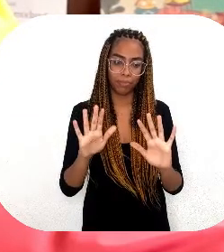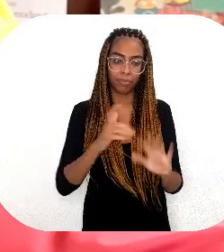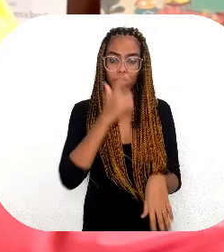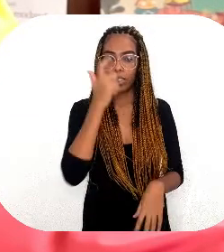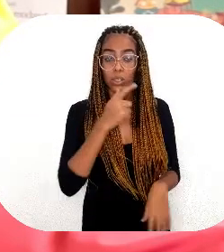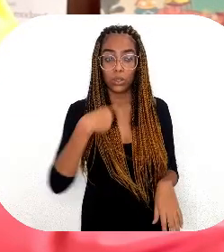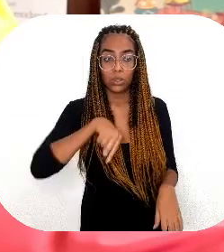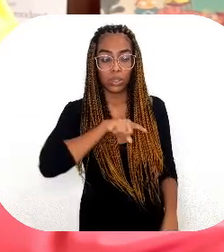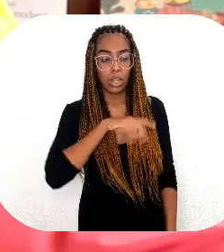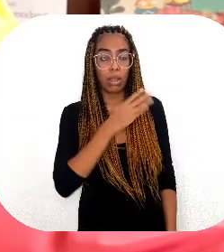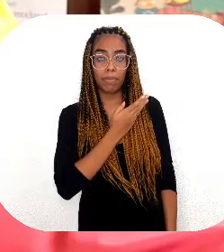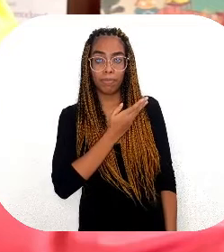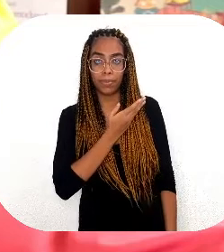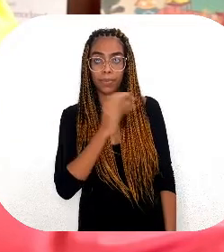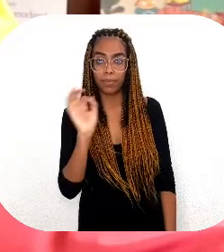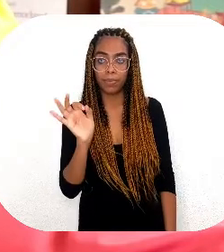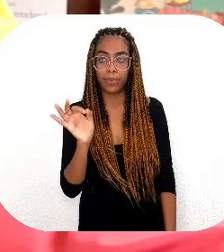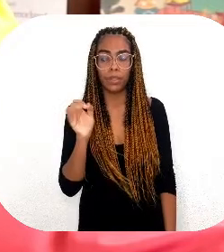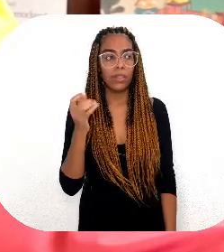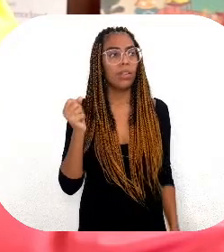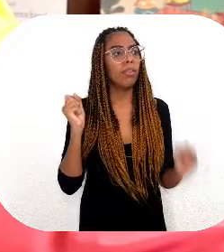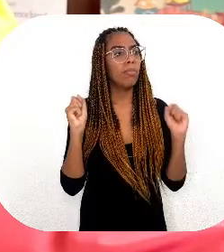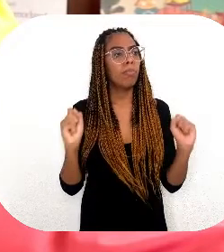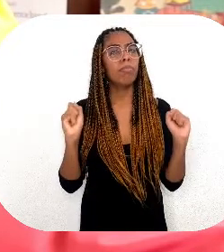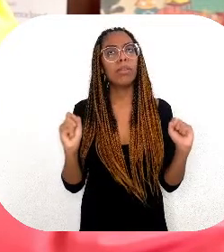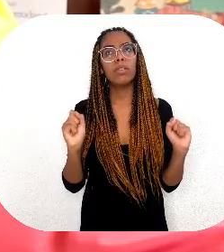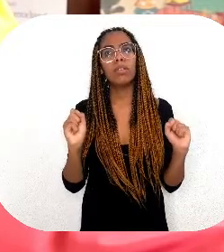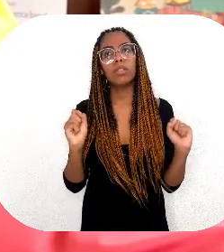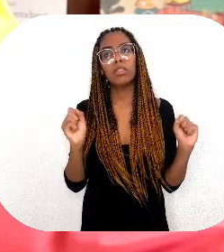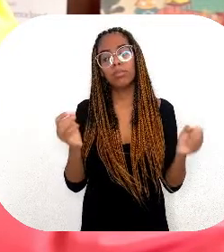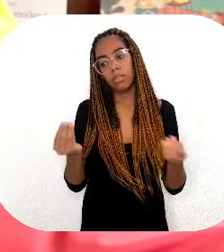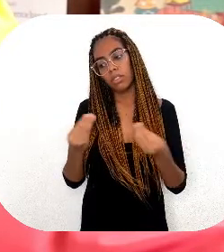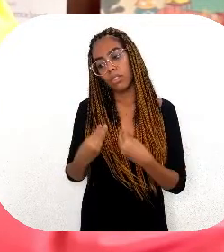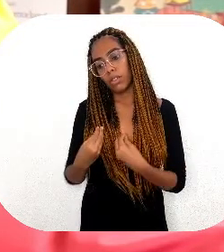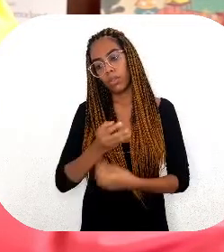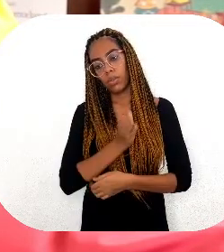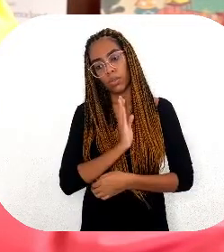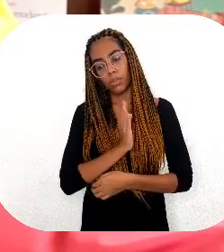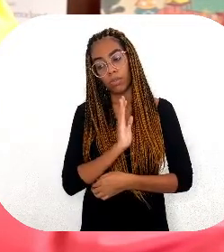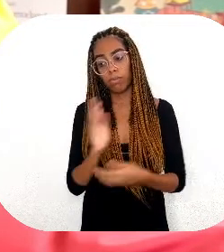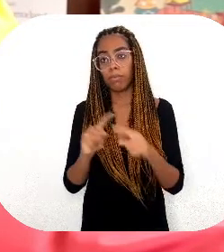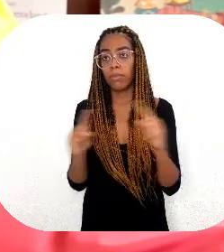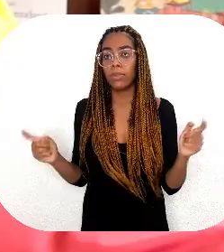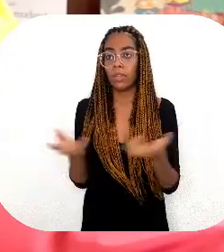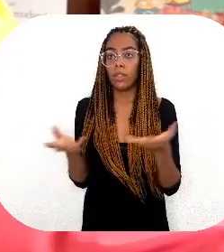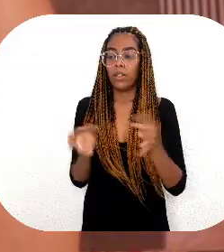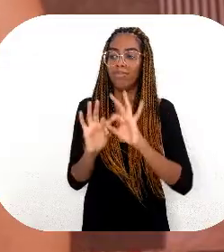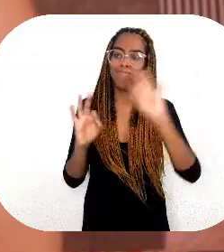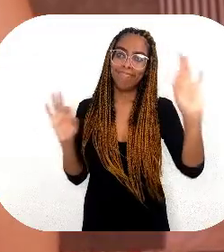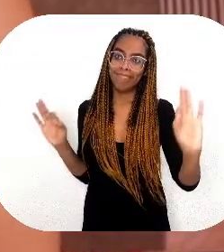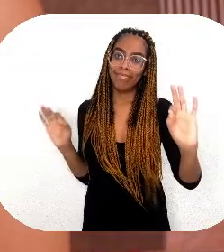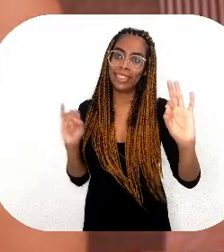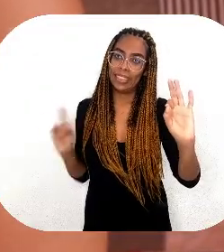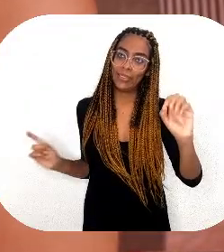Macaquinho, em consideração à nossa amizade, você me daria o seu coração?